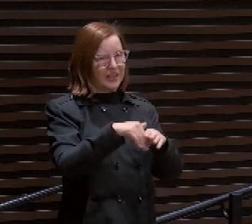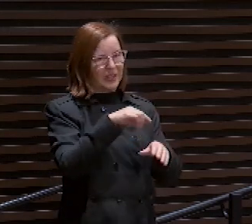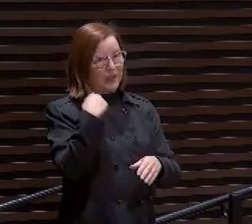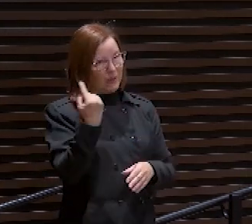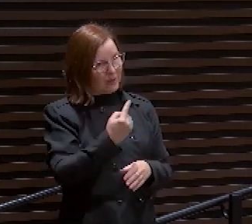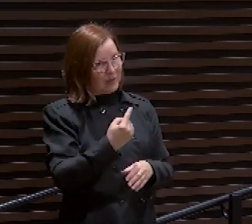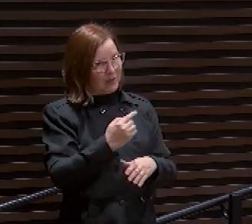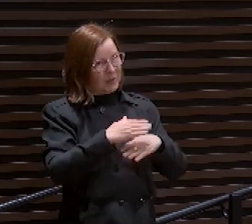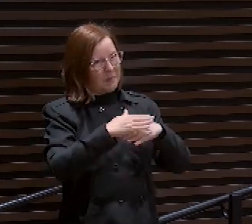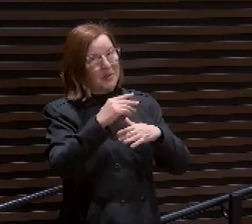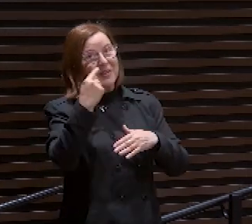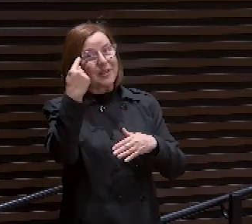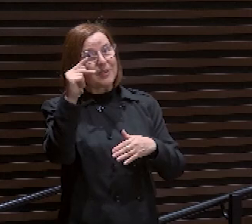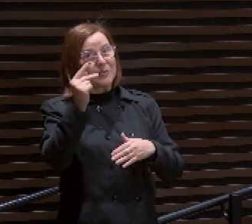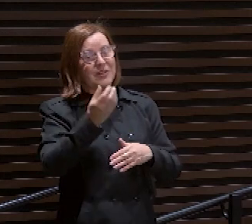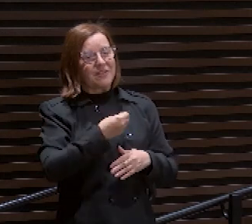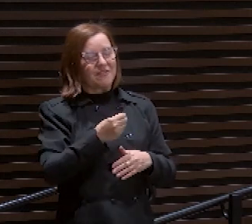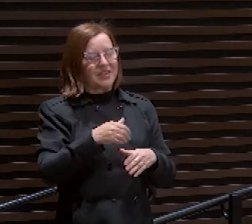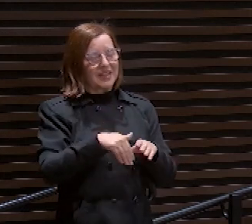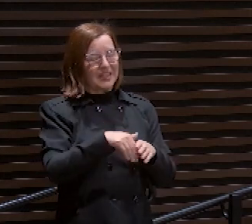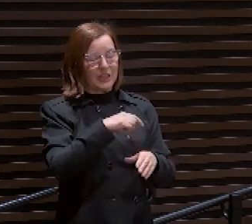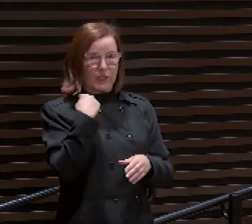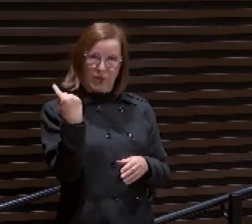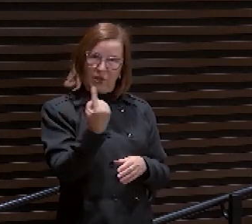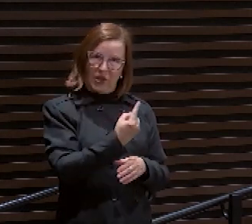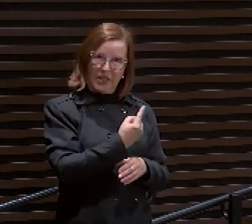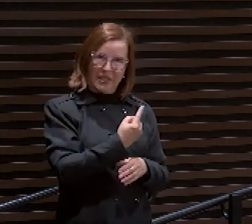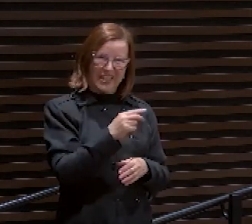vida em nós, como nós cantamos aqui?